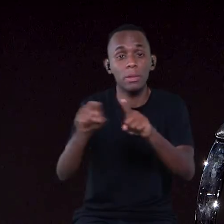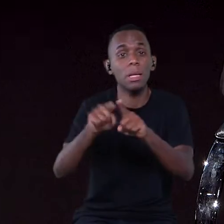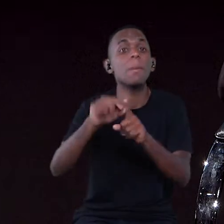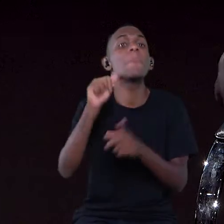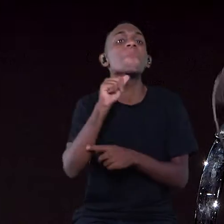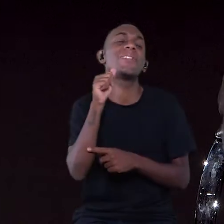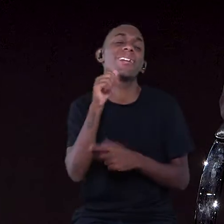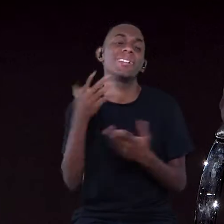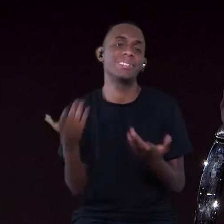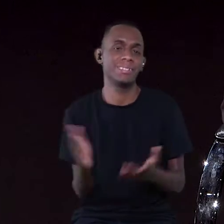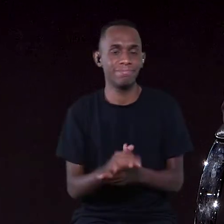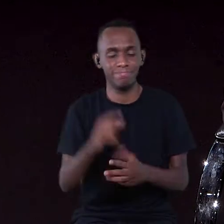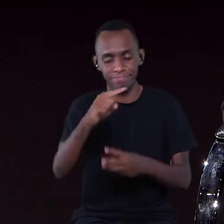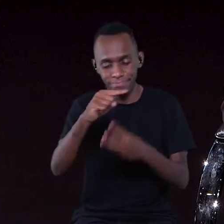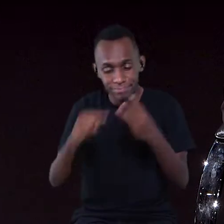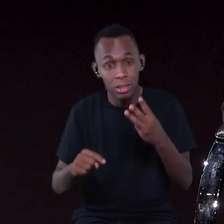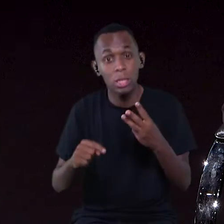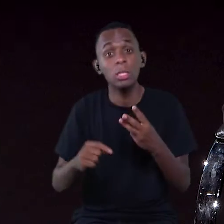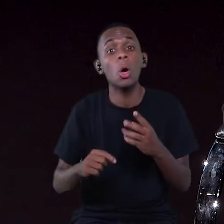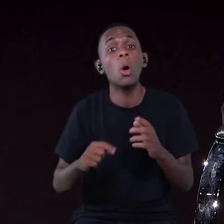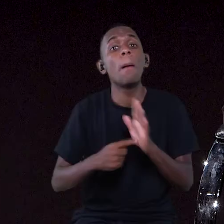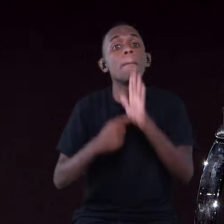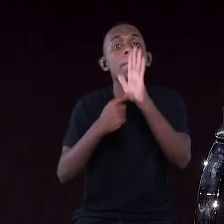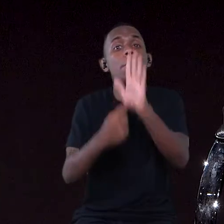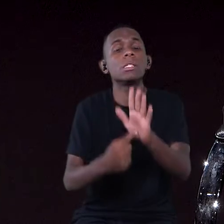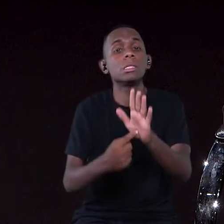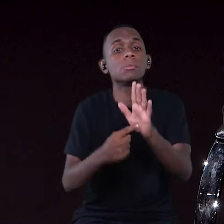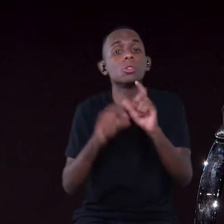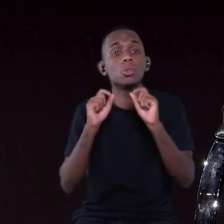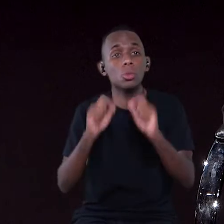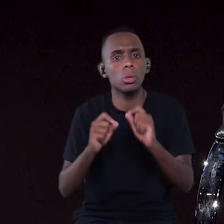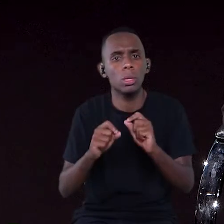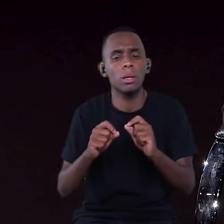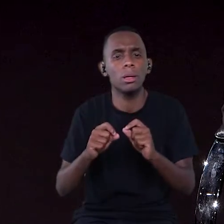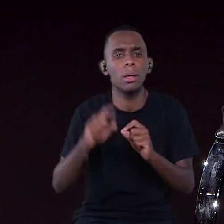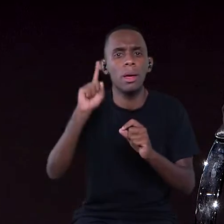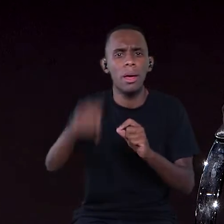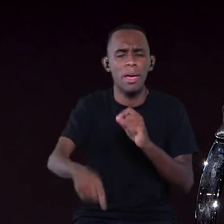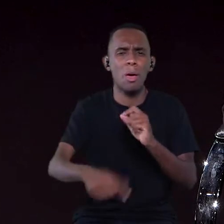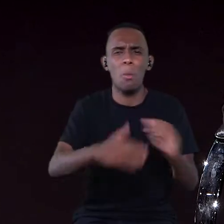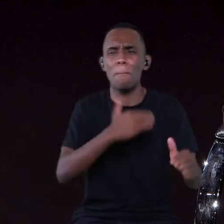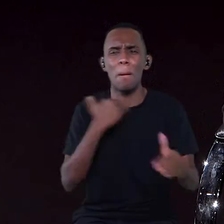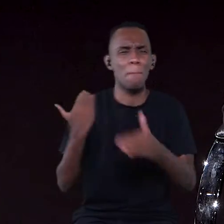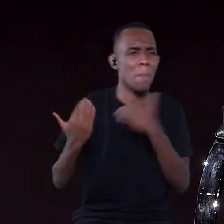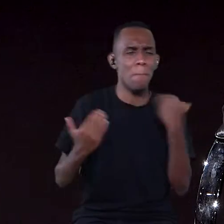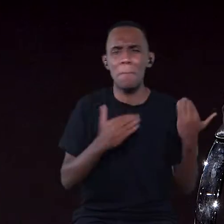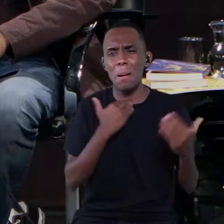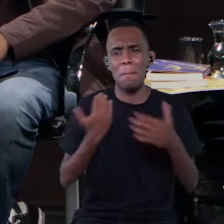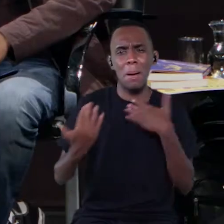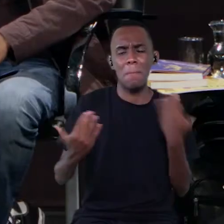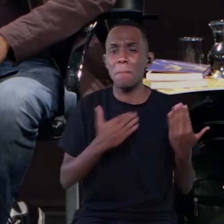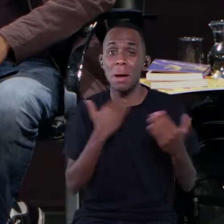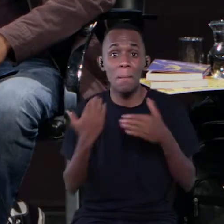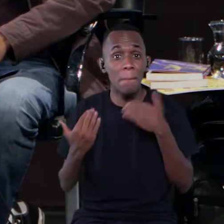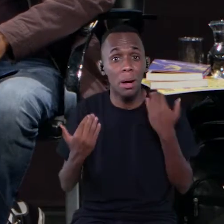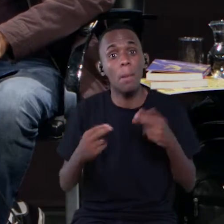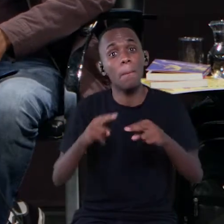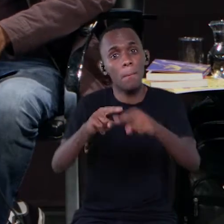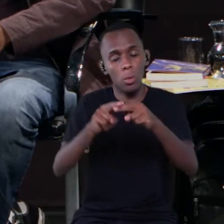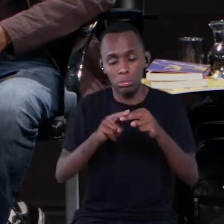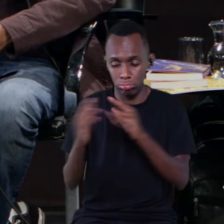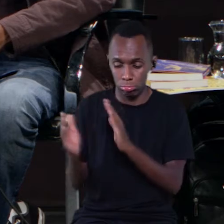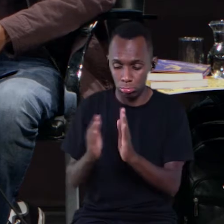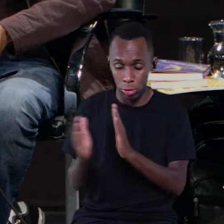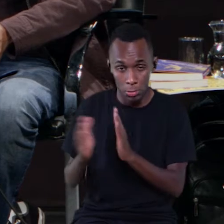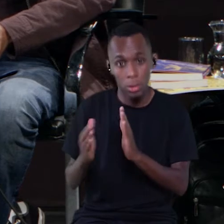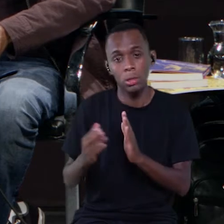mulheres. Então, fica evidente um imenso genocídio provocado por esse